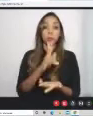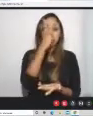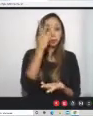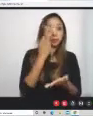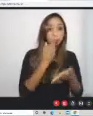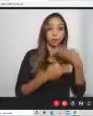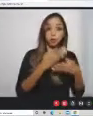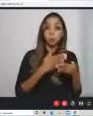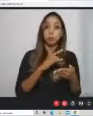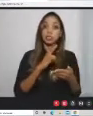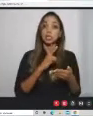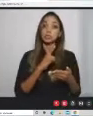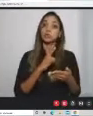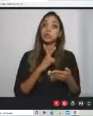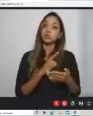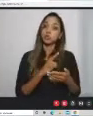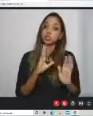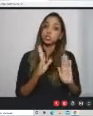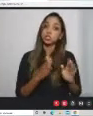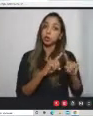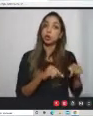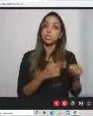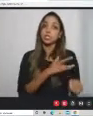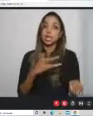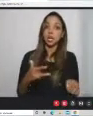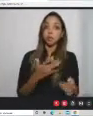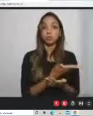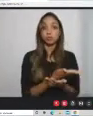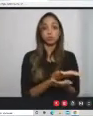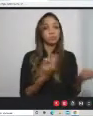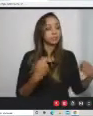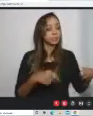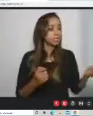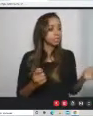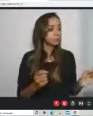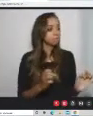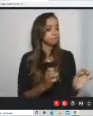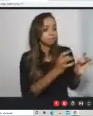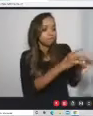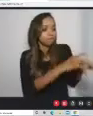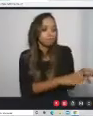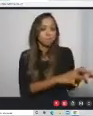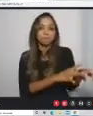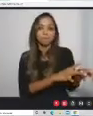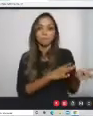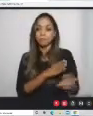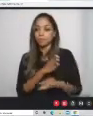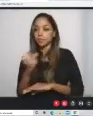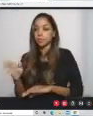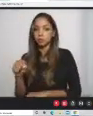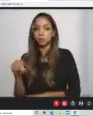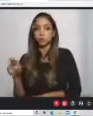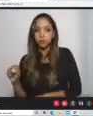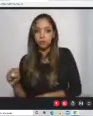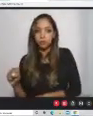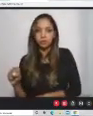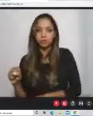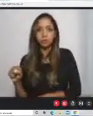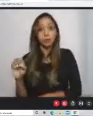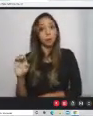SUS. E o SUS não estava preparado para receber essas pessoas, porque o SUS estava recebendo recurso per capita. Era assim,